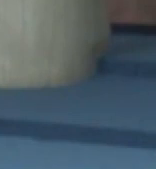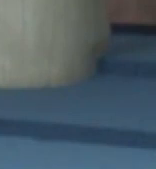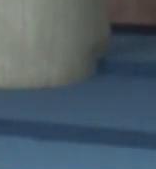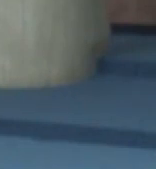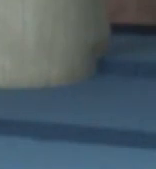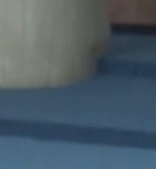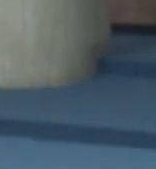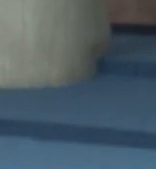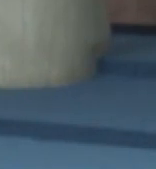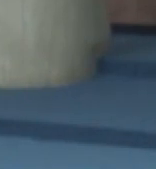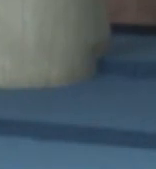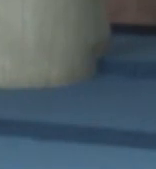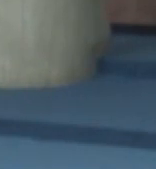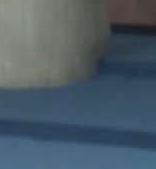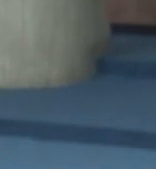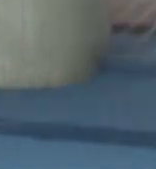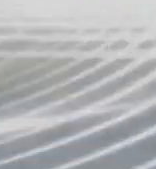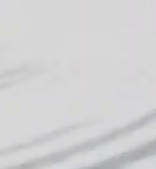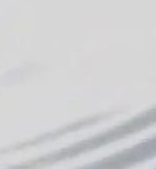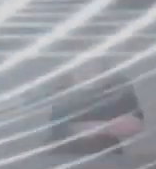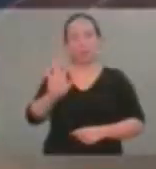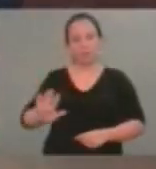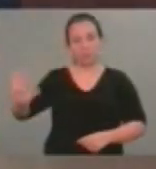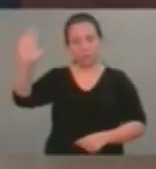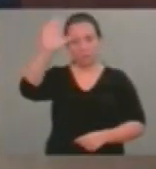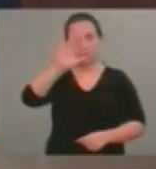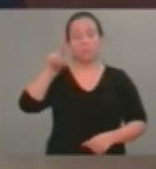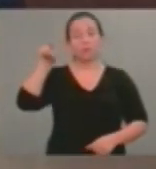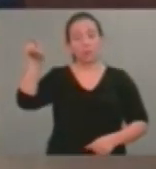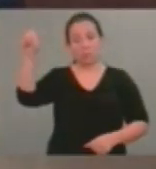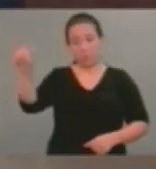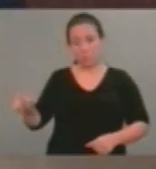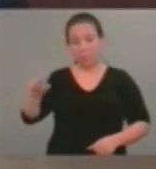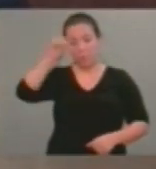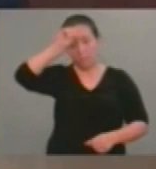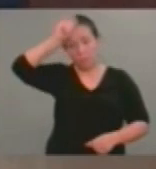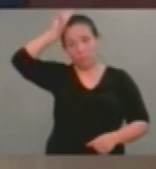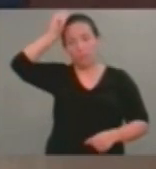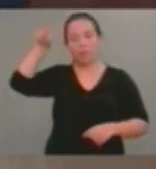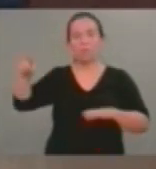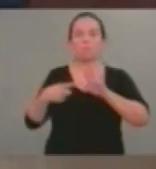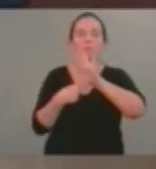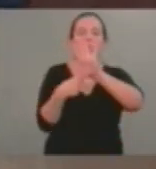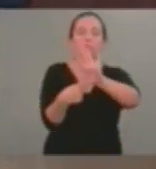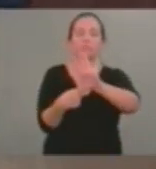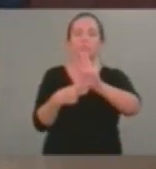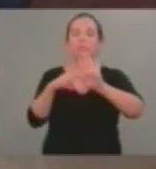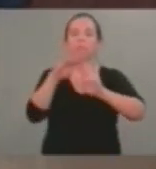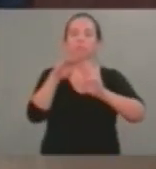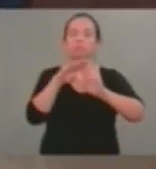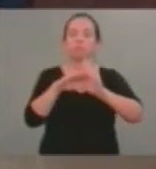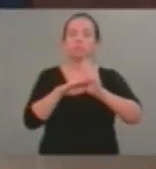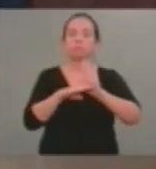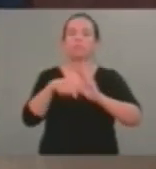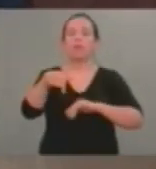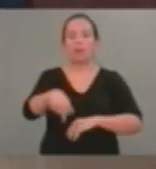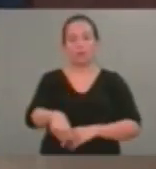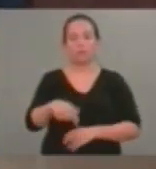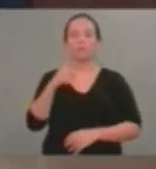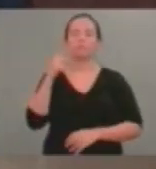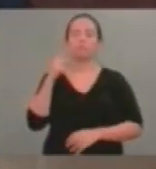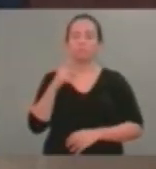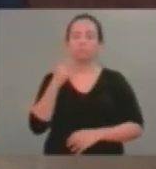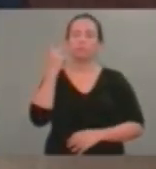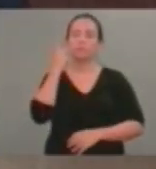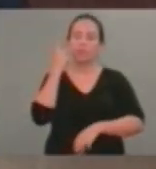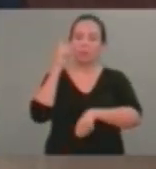arrecadação e despesas. Veja os debates. Claramente mostrando, deputada Silvana, que o Ceará é uma ilha no paraíso.